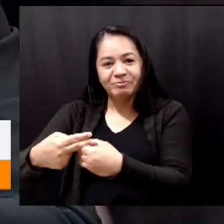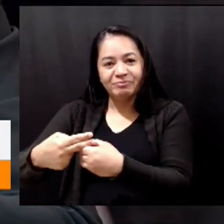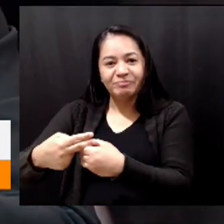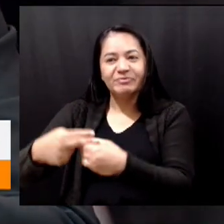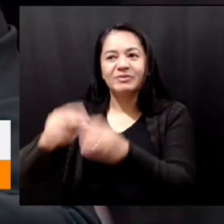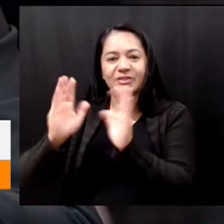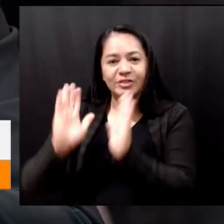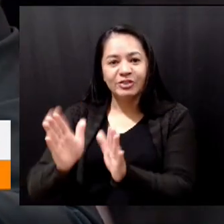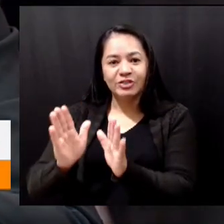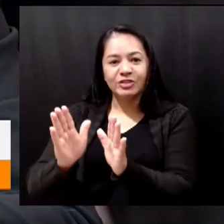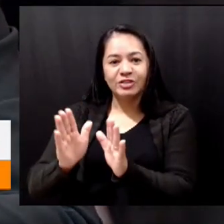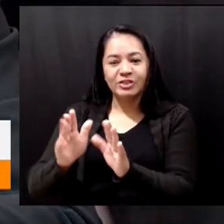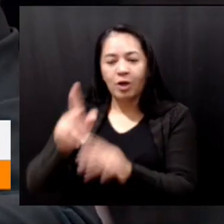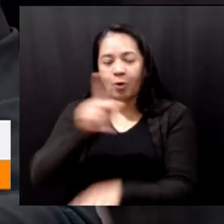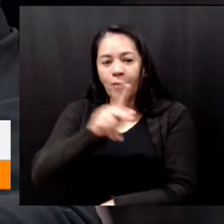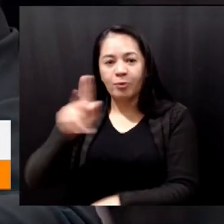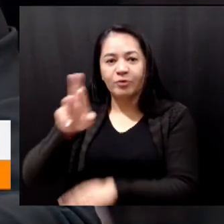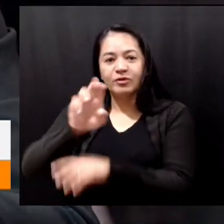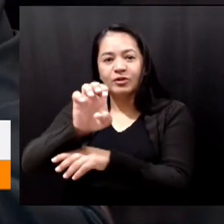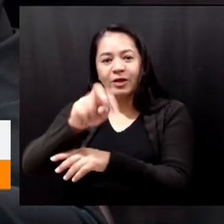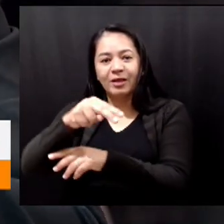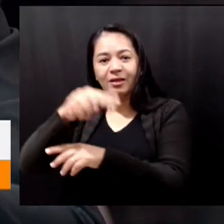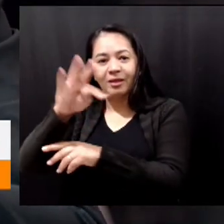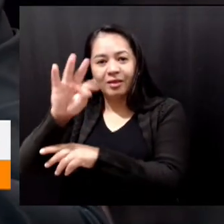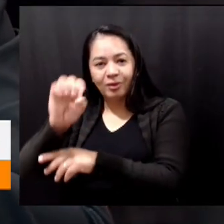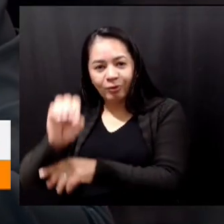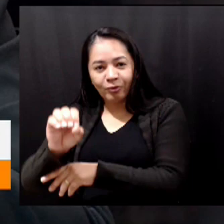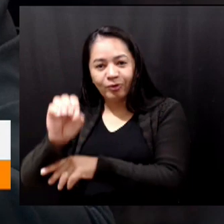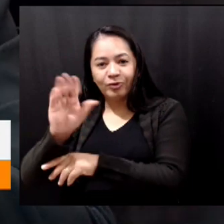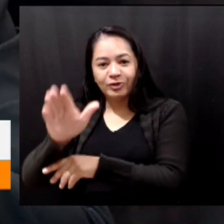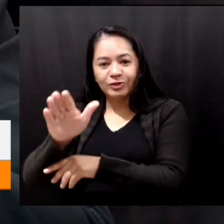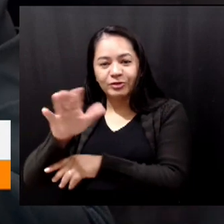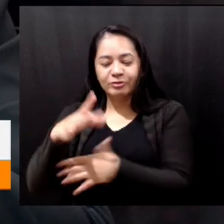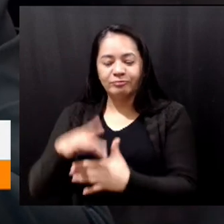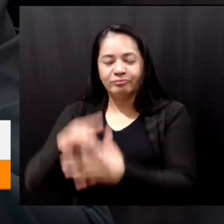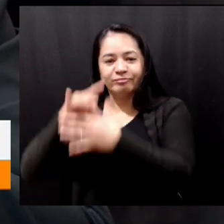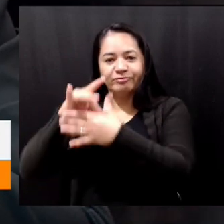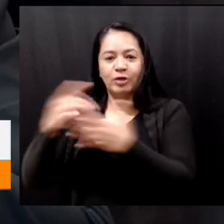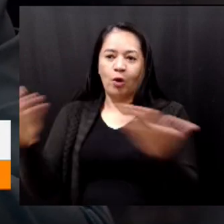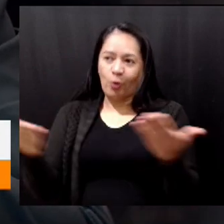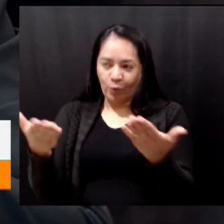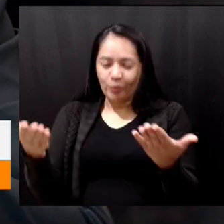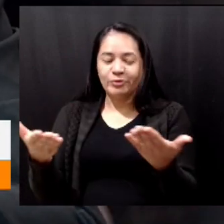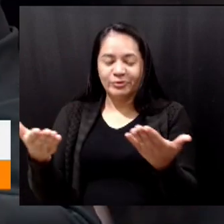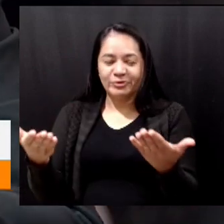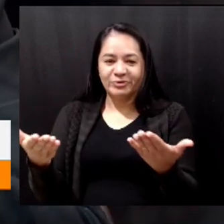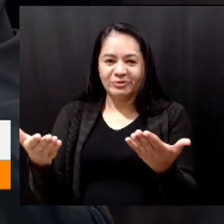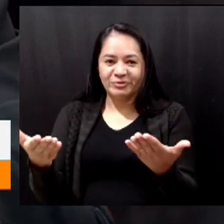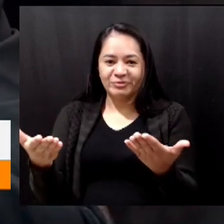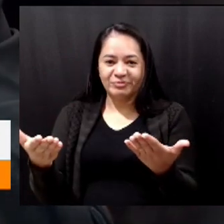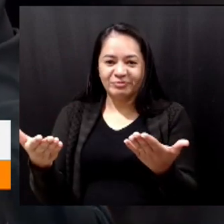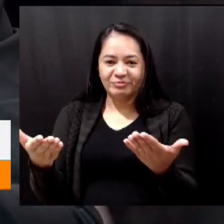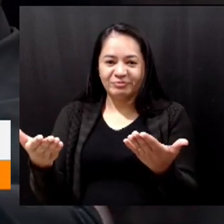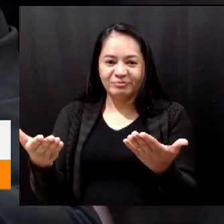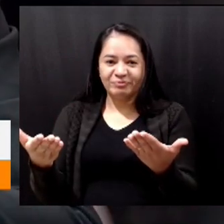Renato Lopes, que encabeça o Inova hoje, né? Ele comentou que mandou